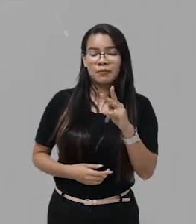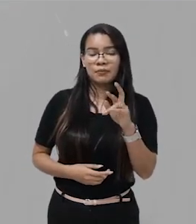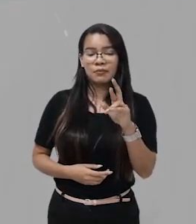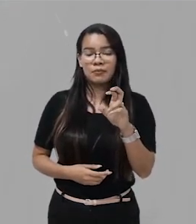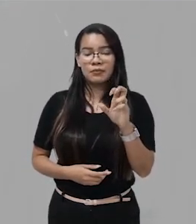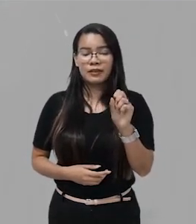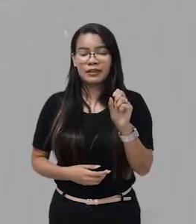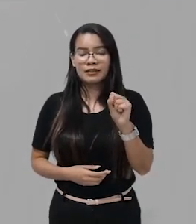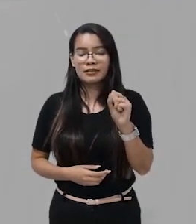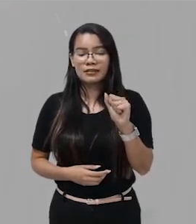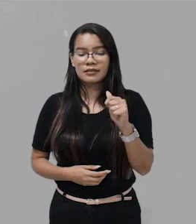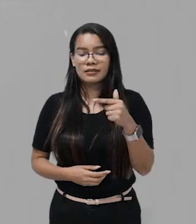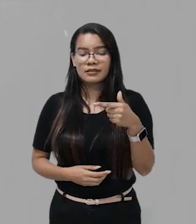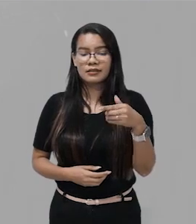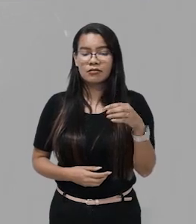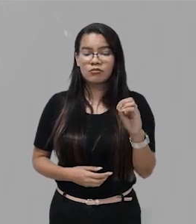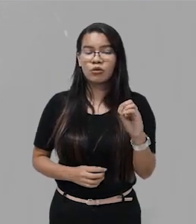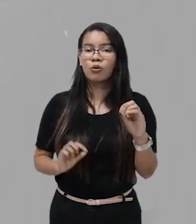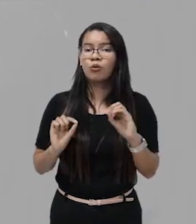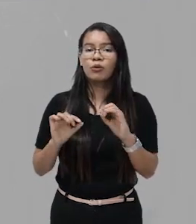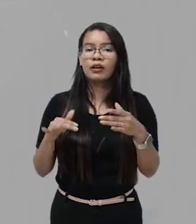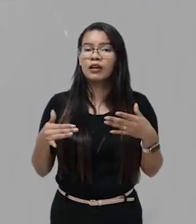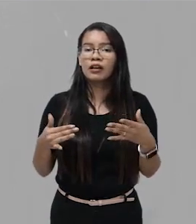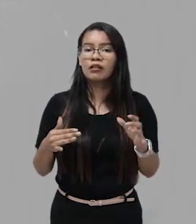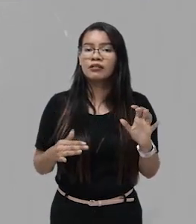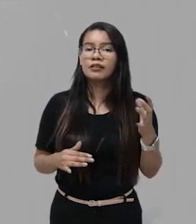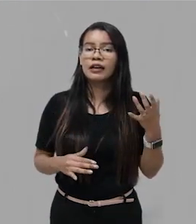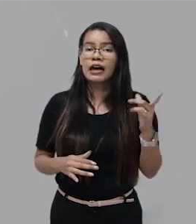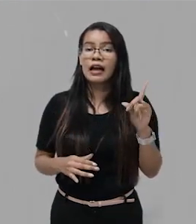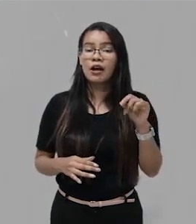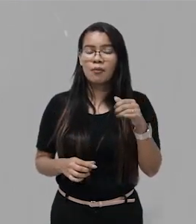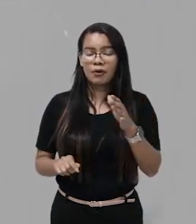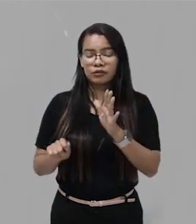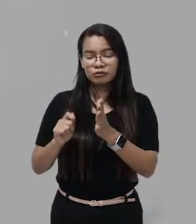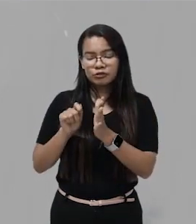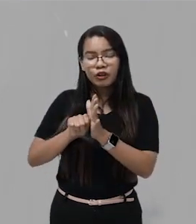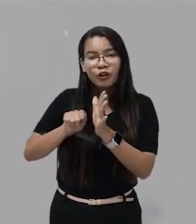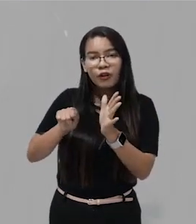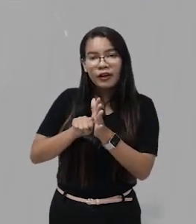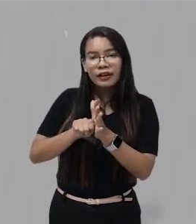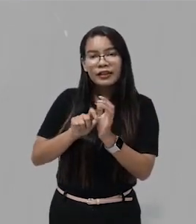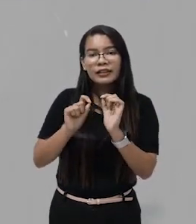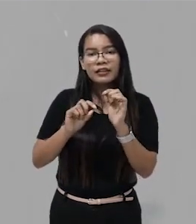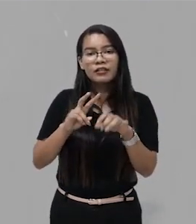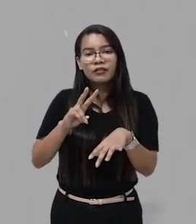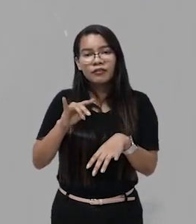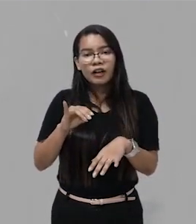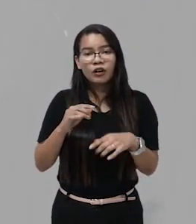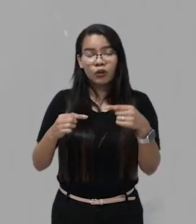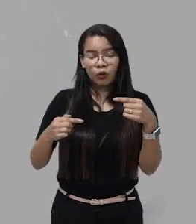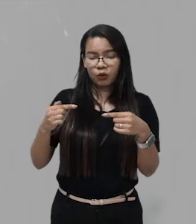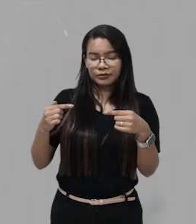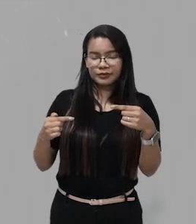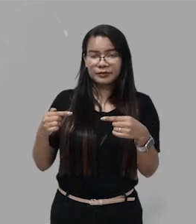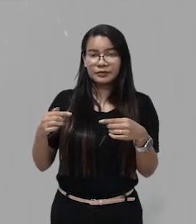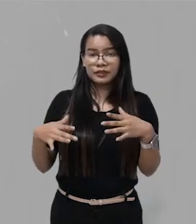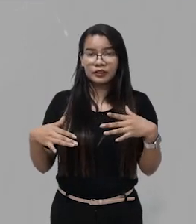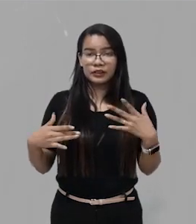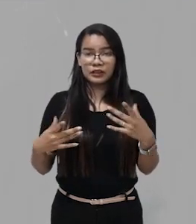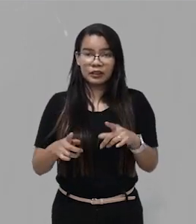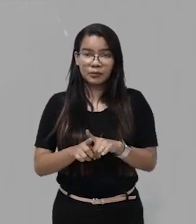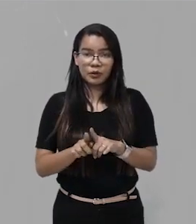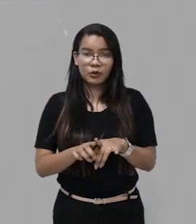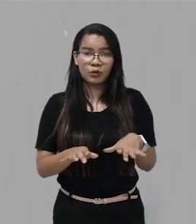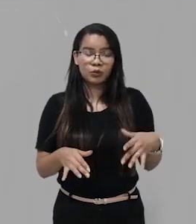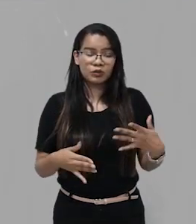controlar essa sua pressão, ele está tomando o quê? Uma droga que vai controlar a sua pressão arterial. Quando o indivíduo está